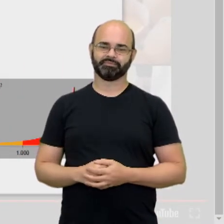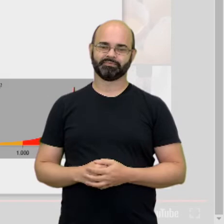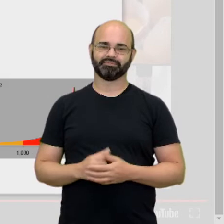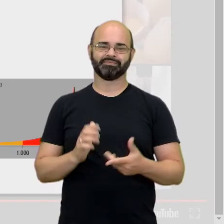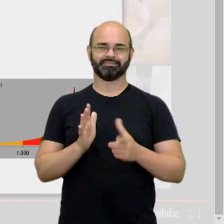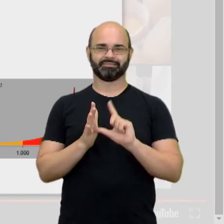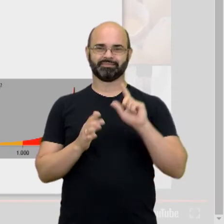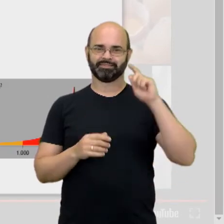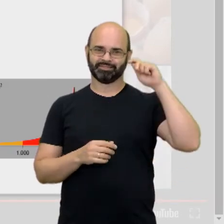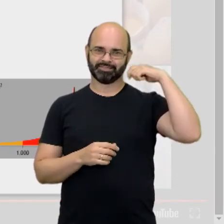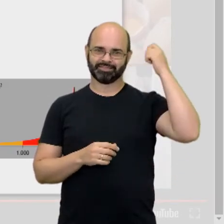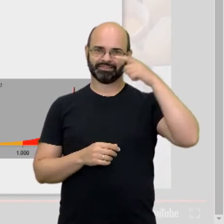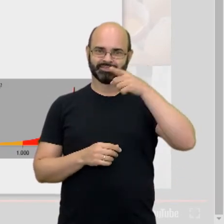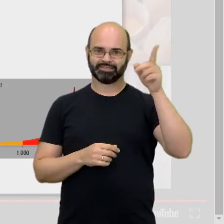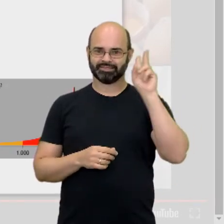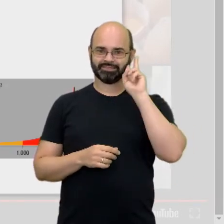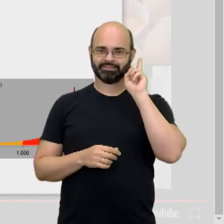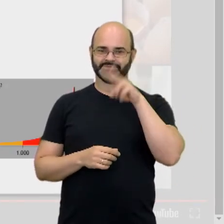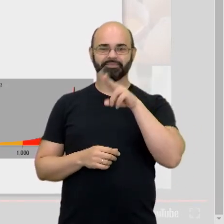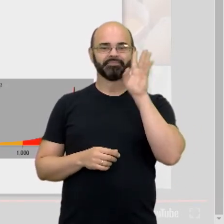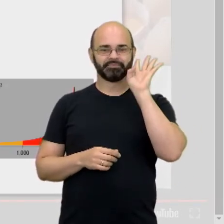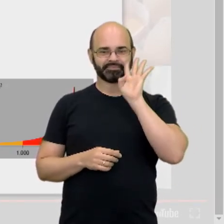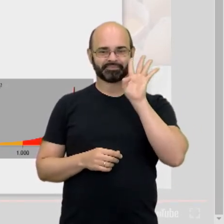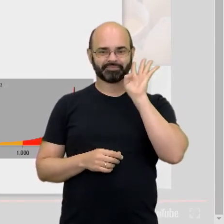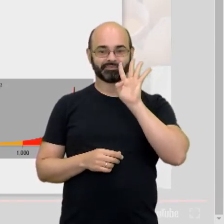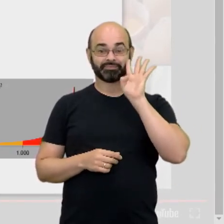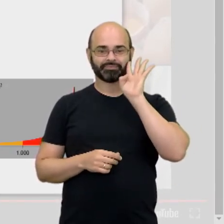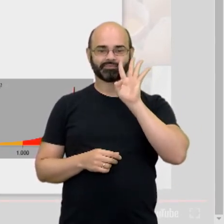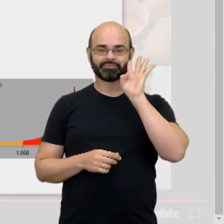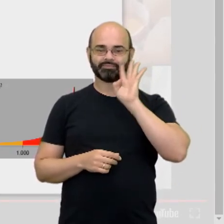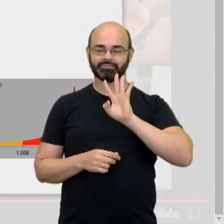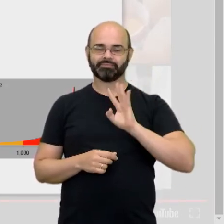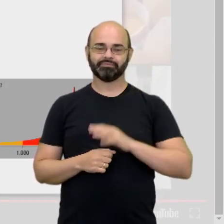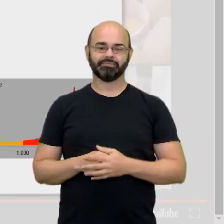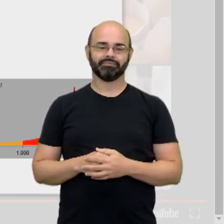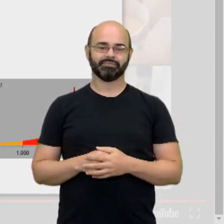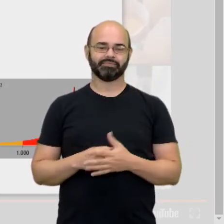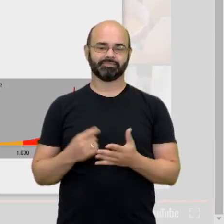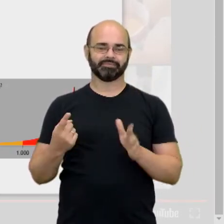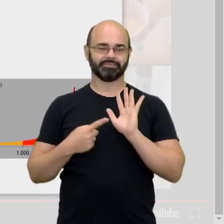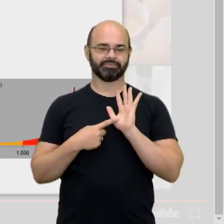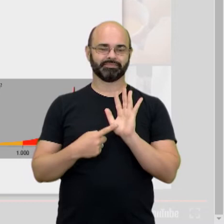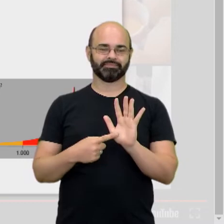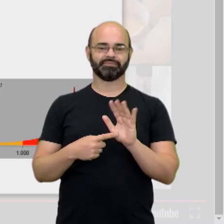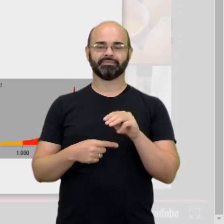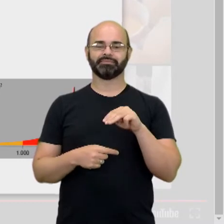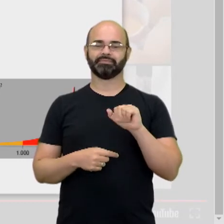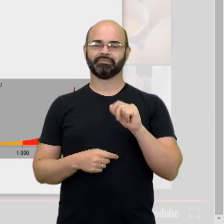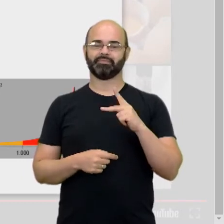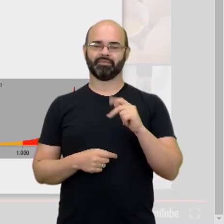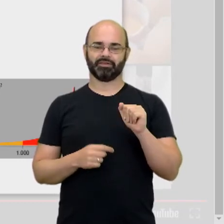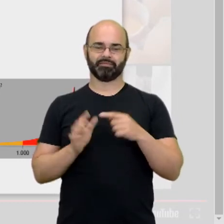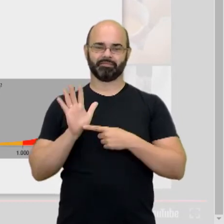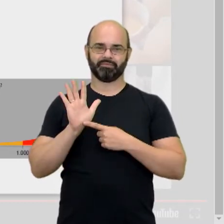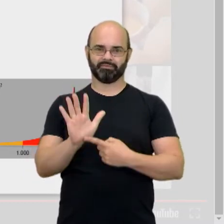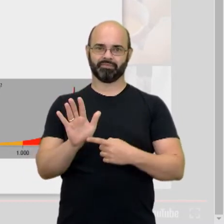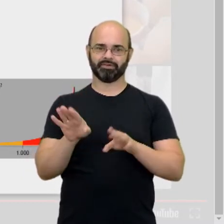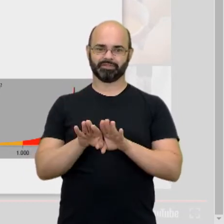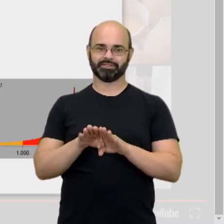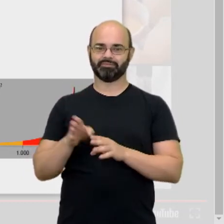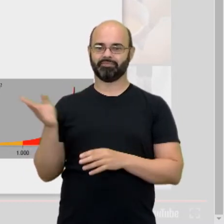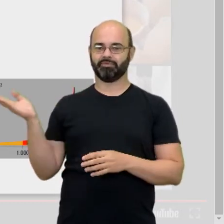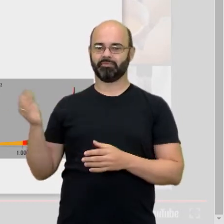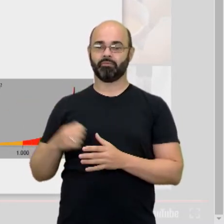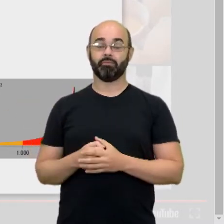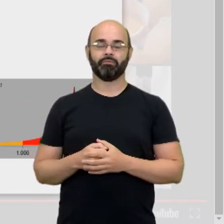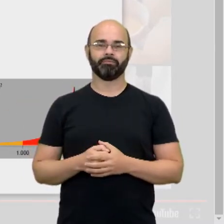vídeo, né, que é muito legal de a gente ver, né, é o que nós estamos vendo aí também no mapa, né? Então, como foi falado, né, mais